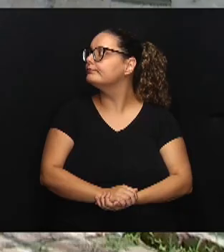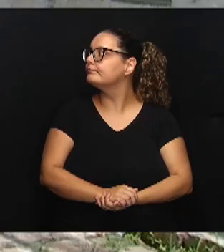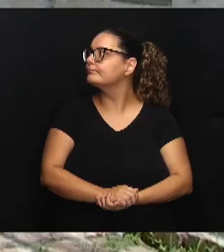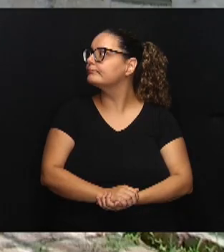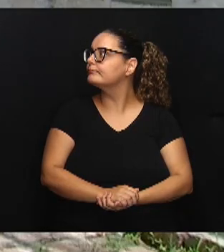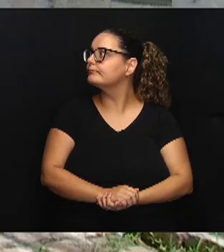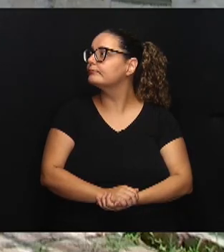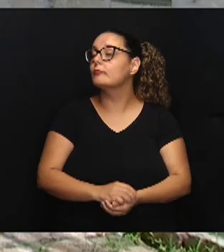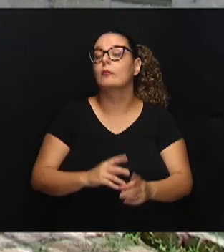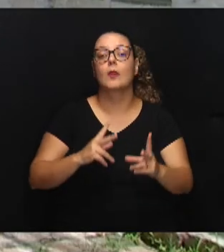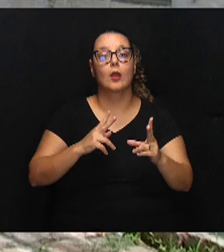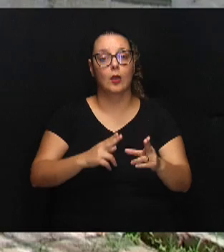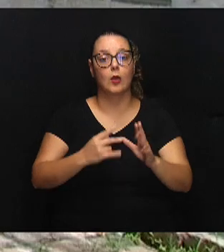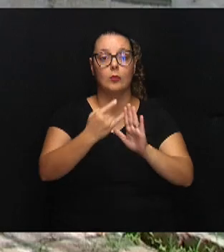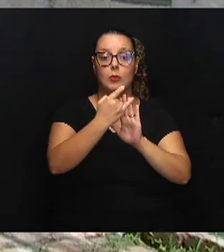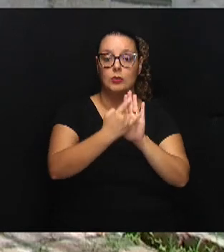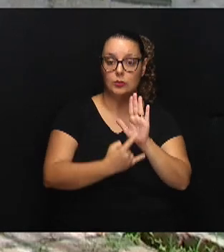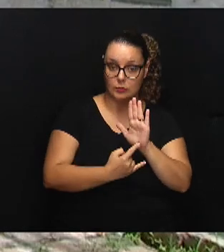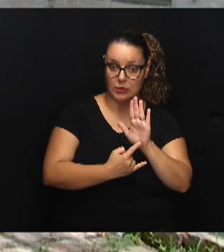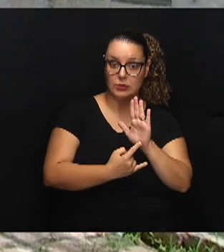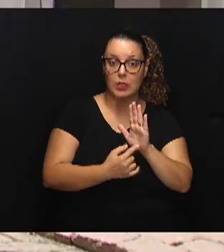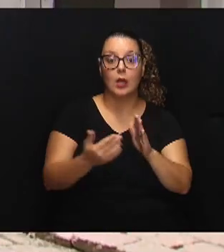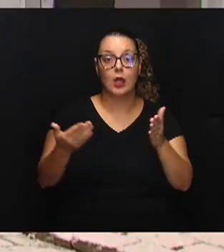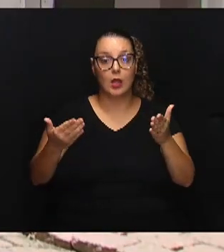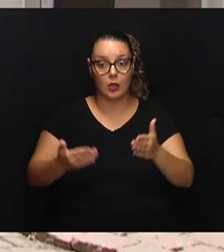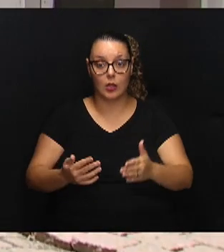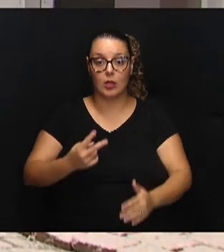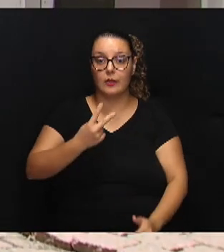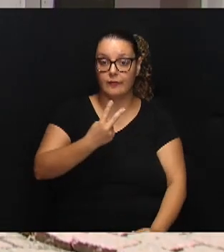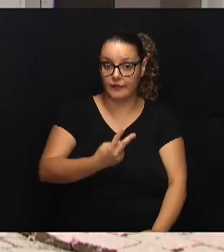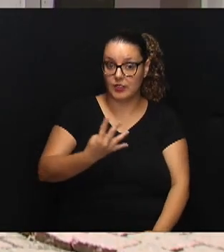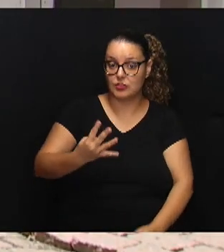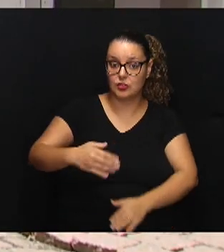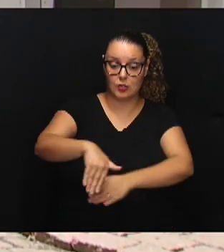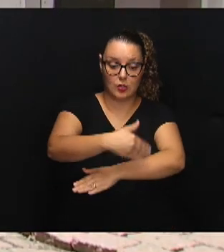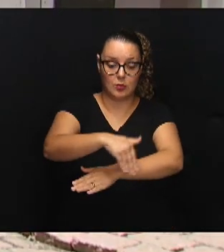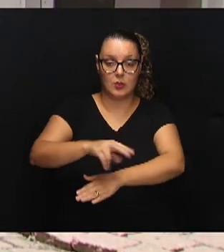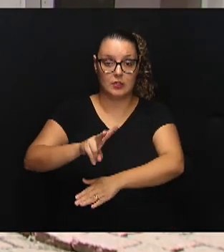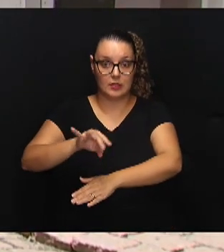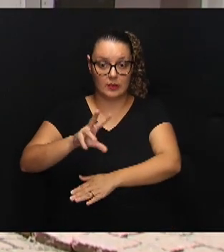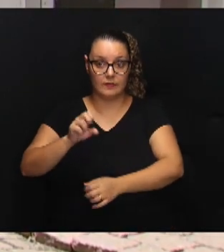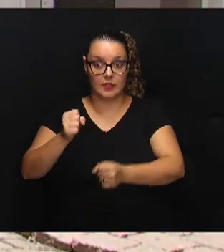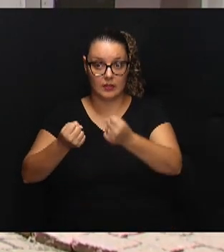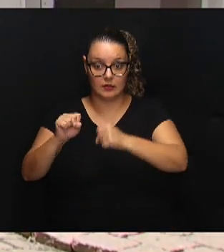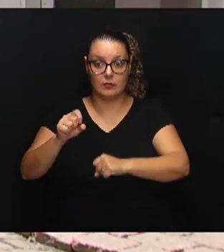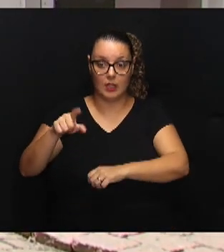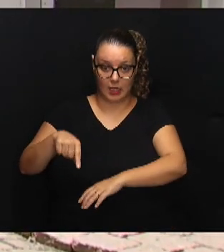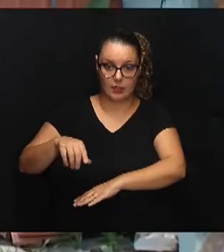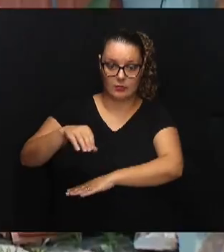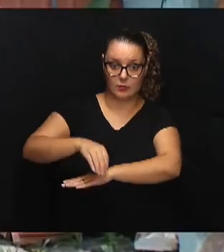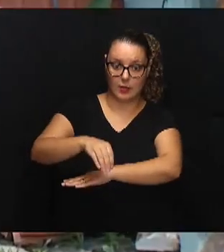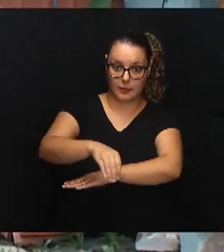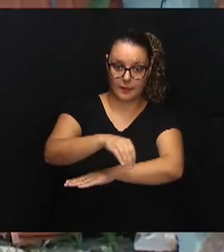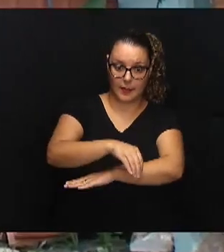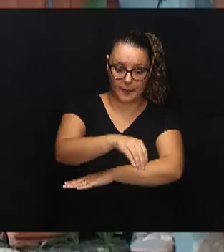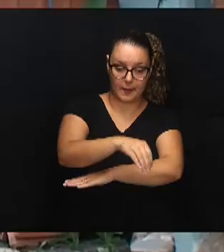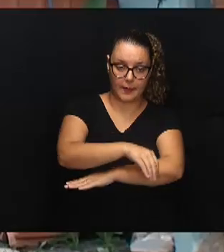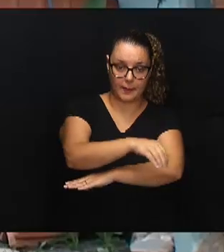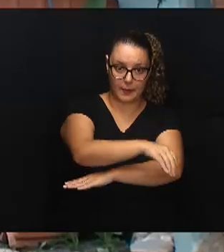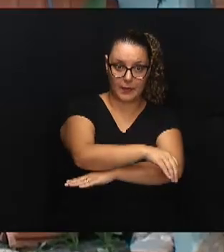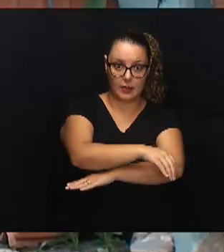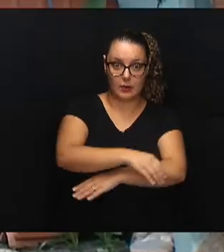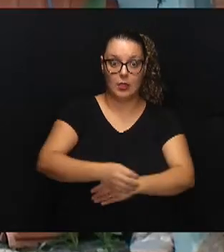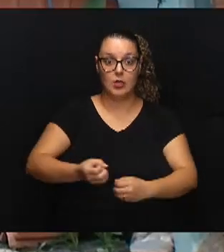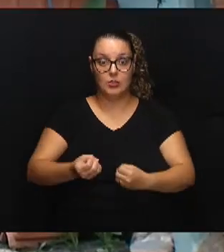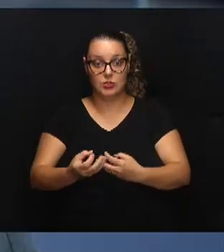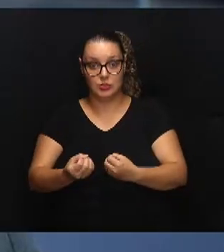De acordo com o documento, atualmente 24 ruas da Vila Industrial são de paralelepípedo. Além de